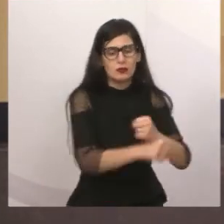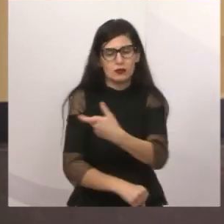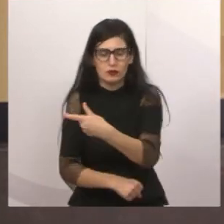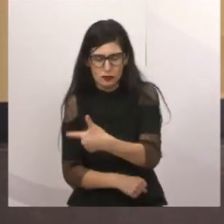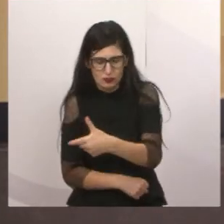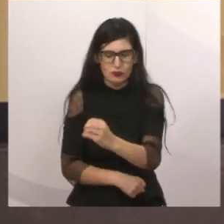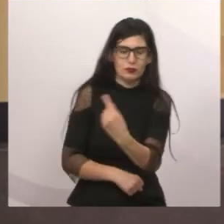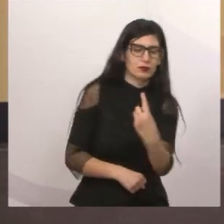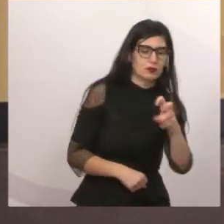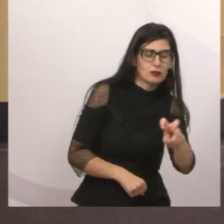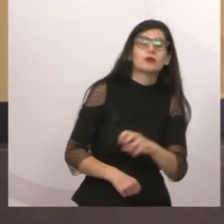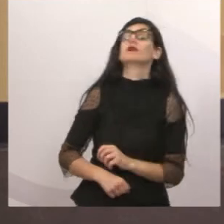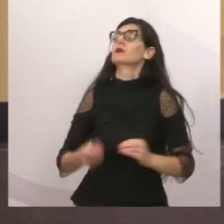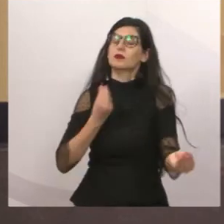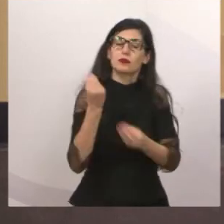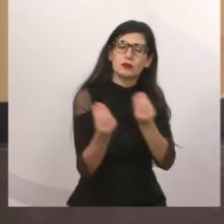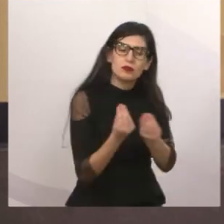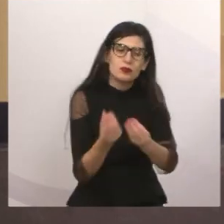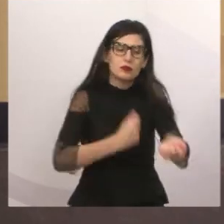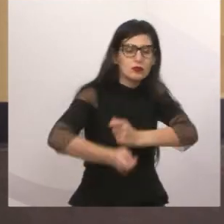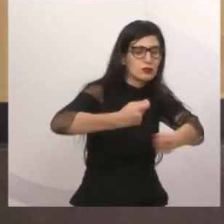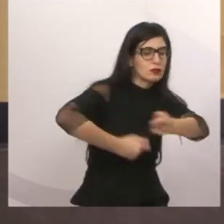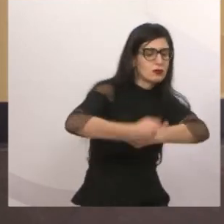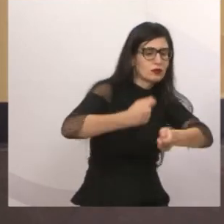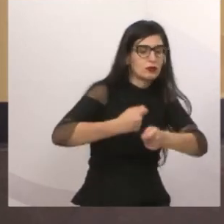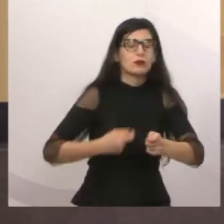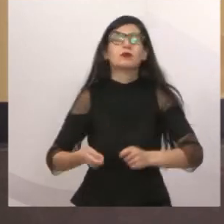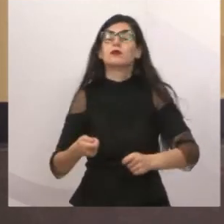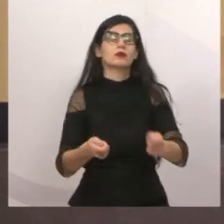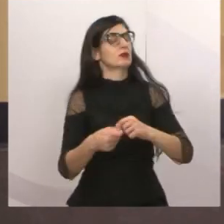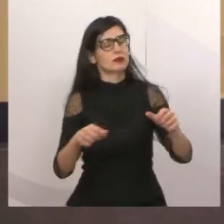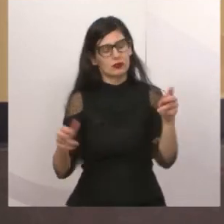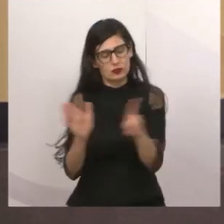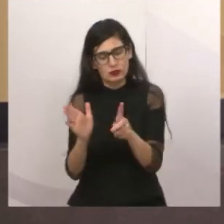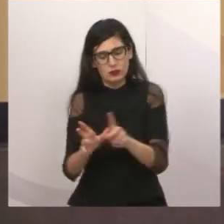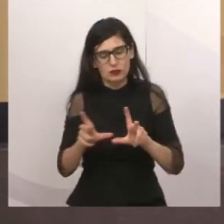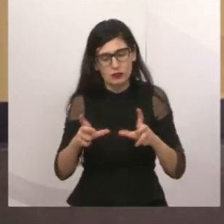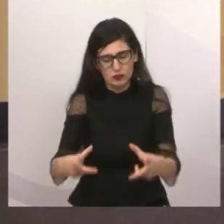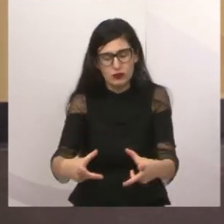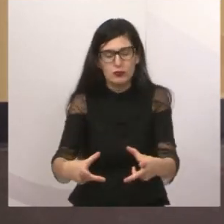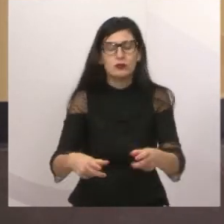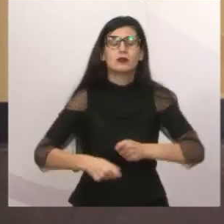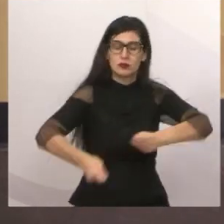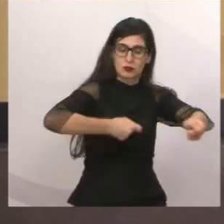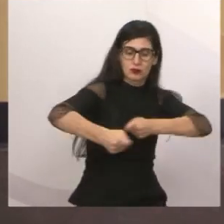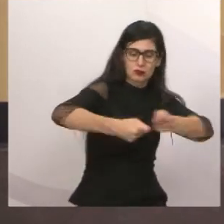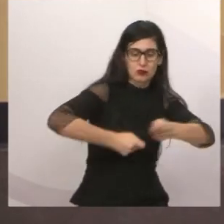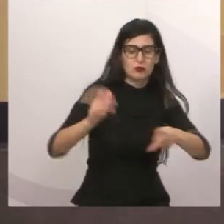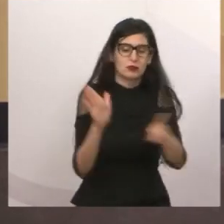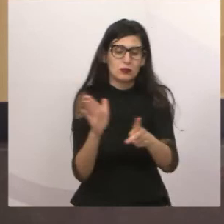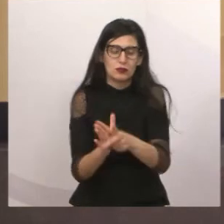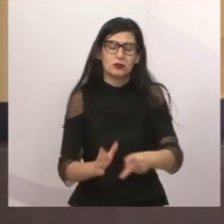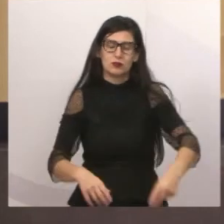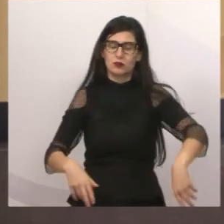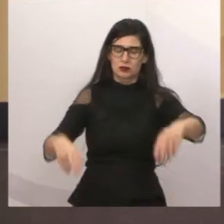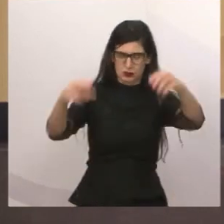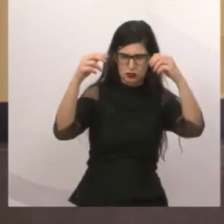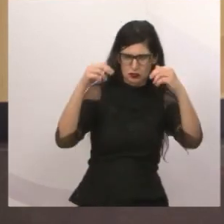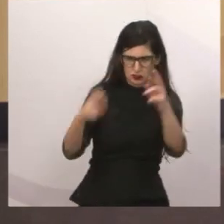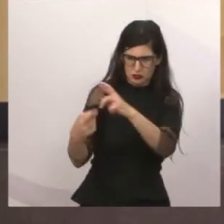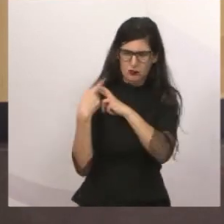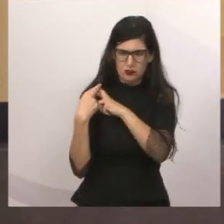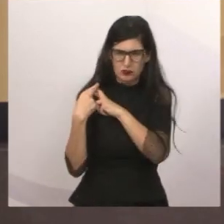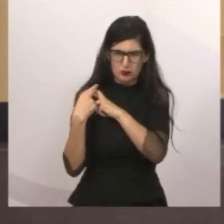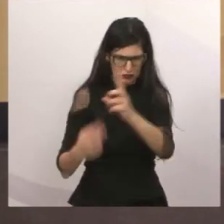estrutura administrativa da Câmara Municipal de Jacareí e dá outras providências, criando a Controladoria Interna e respectivo